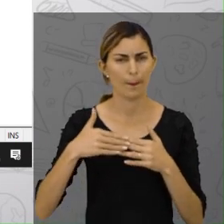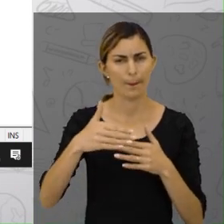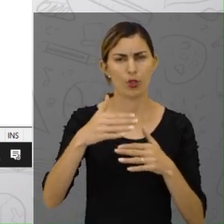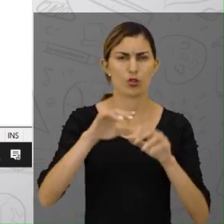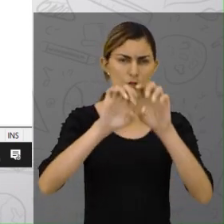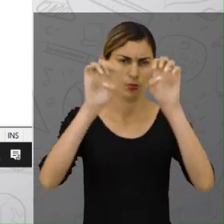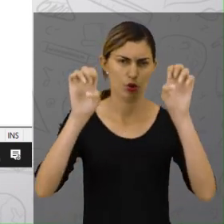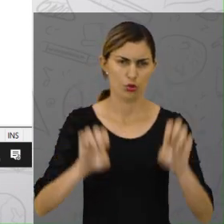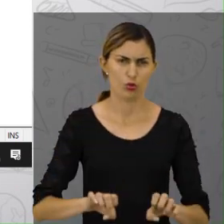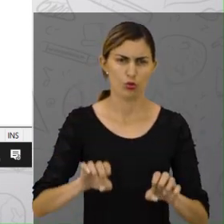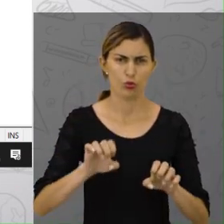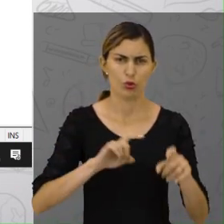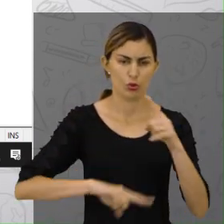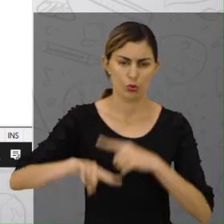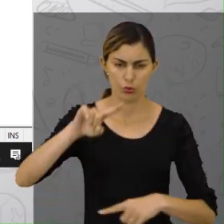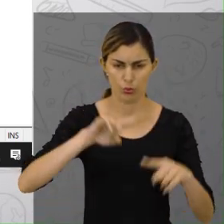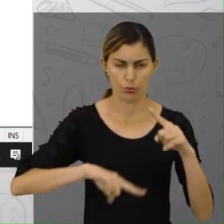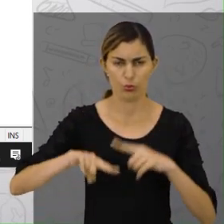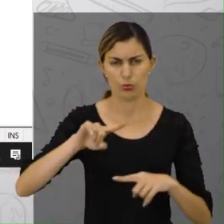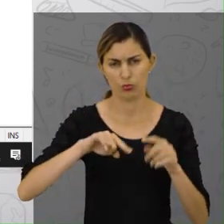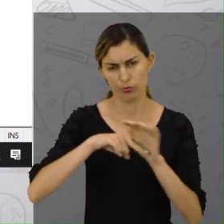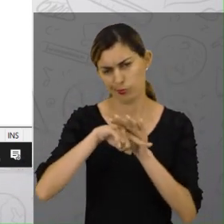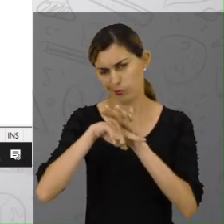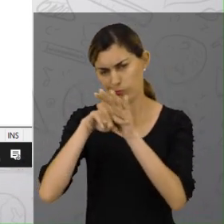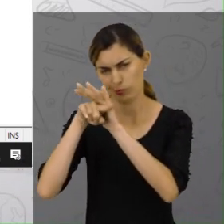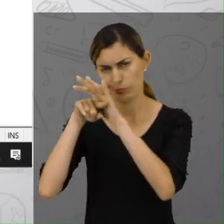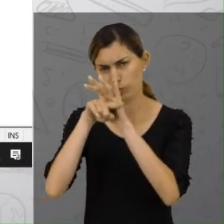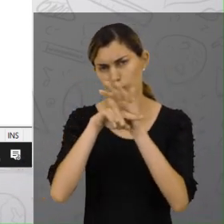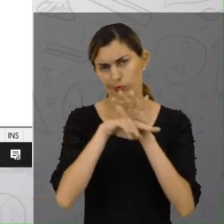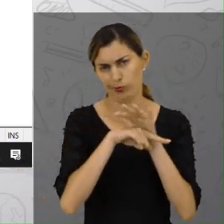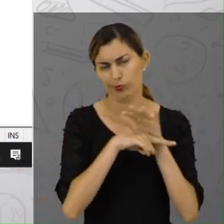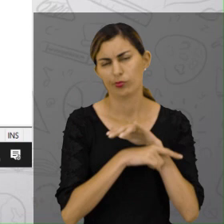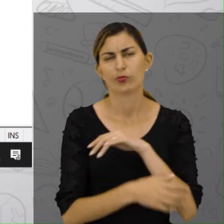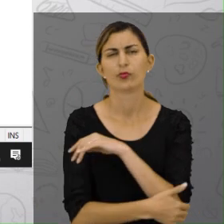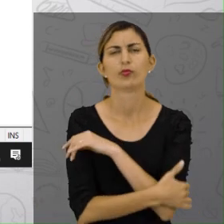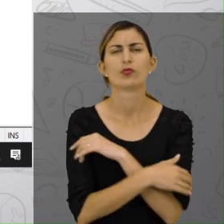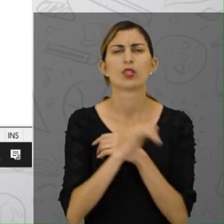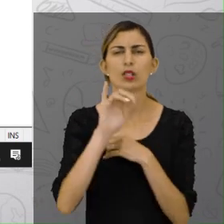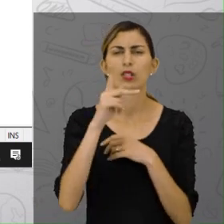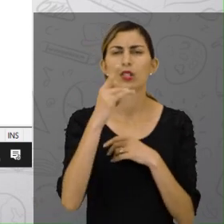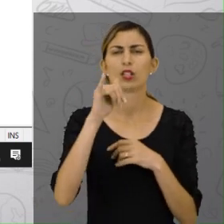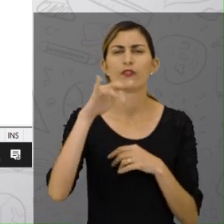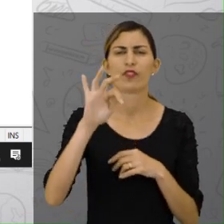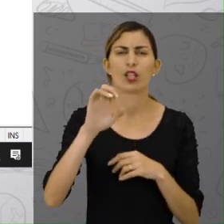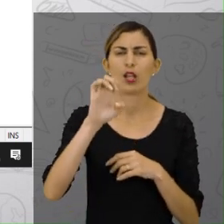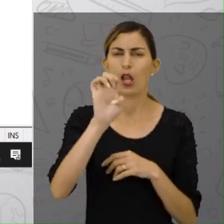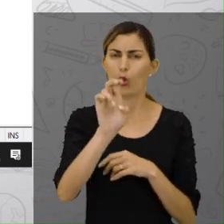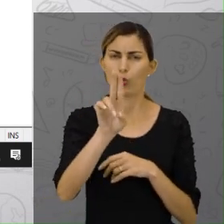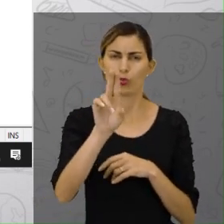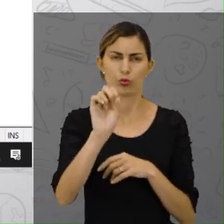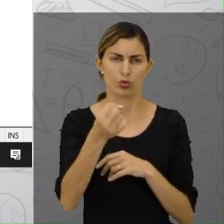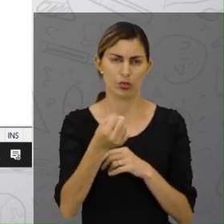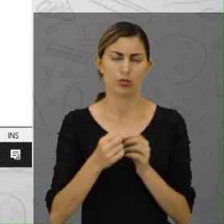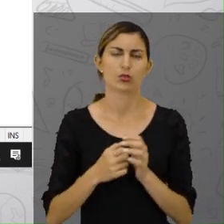A próxima estrutura de controle que iremos verificar é a